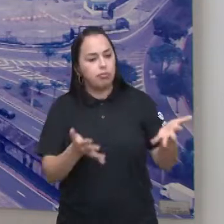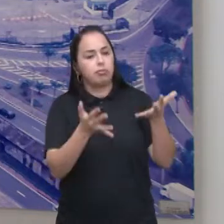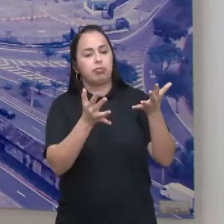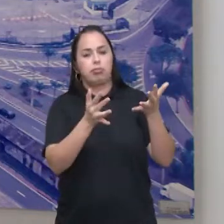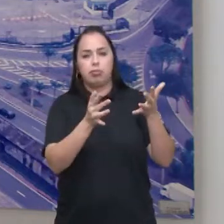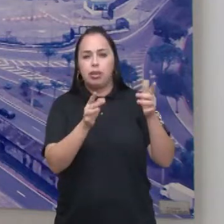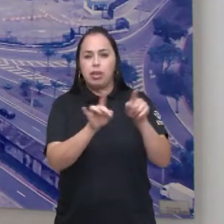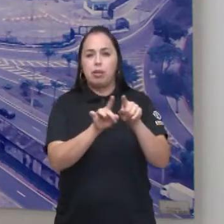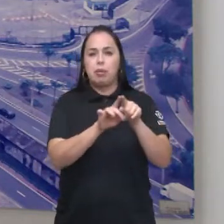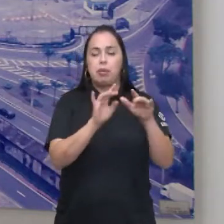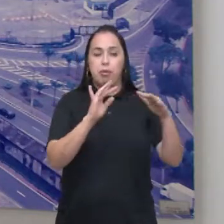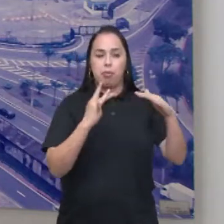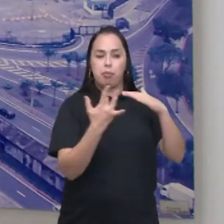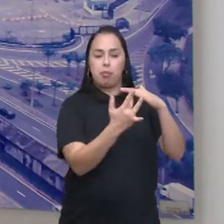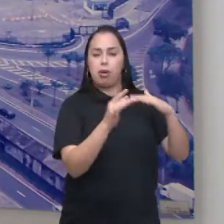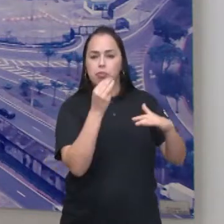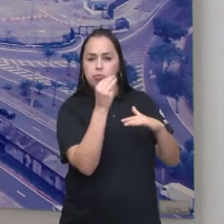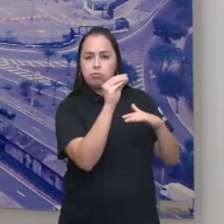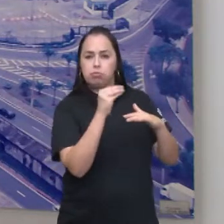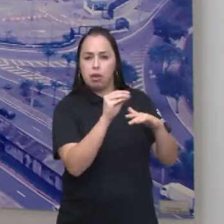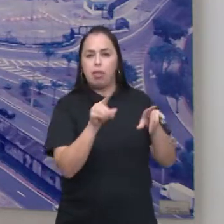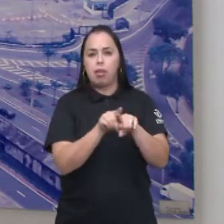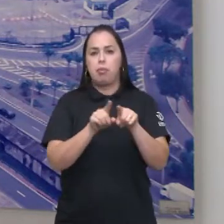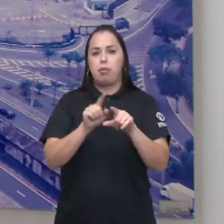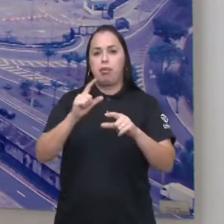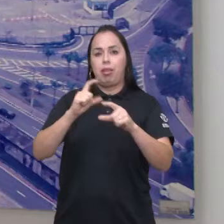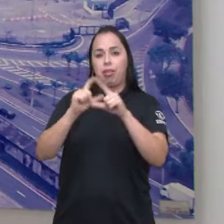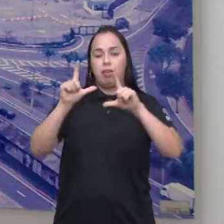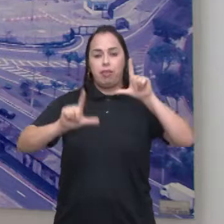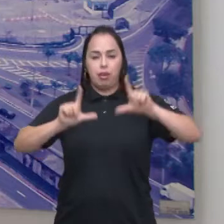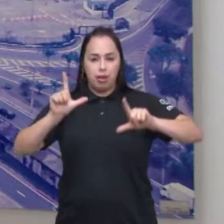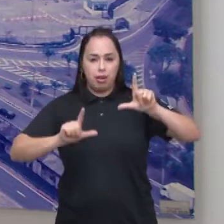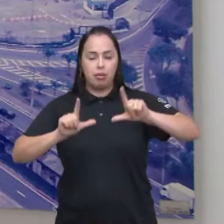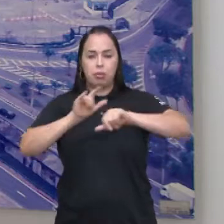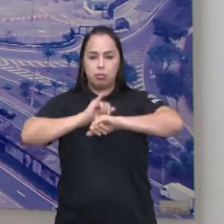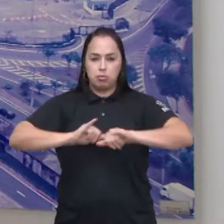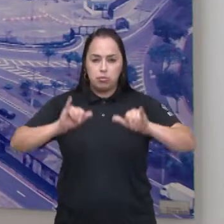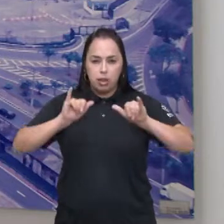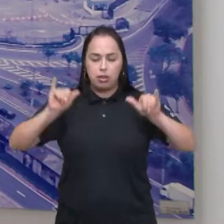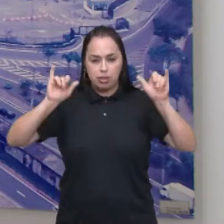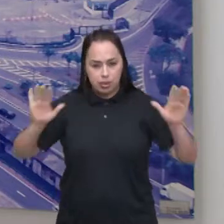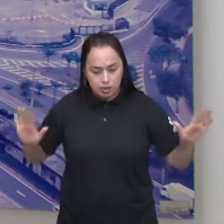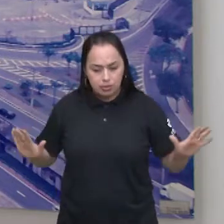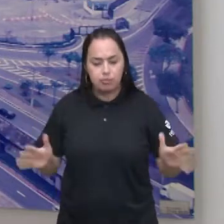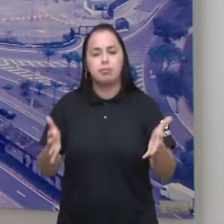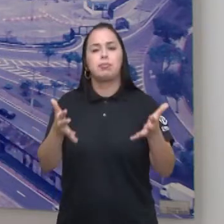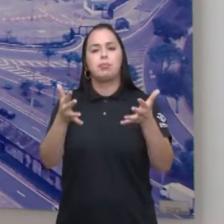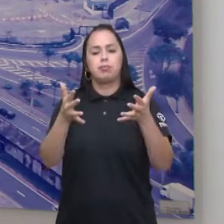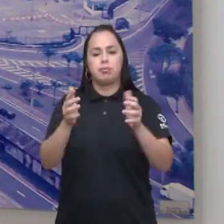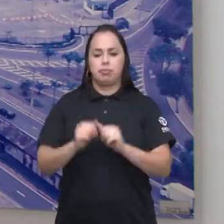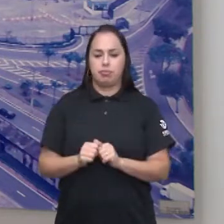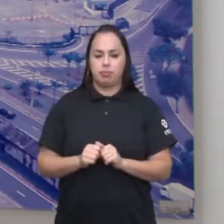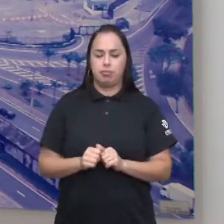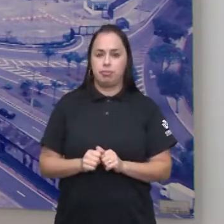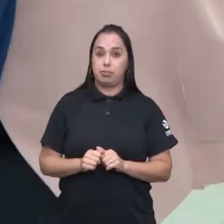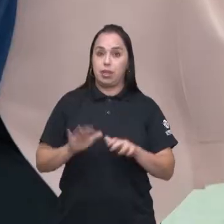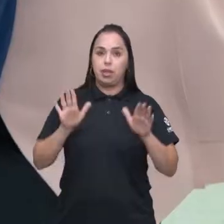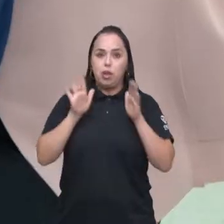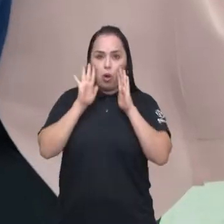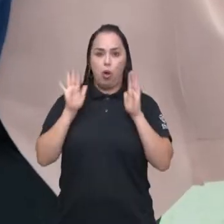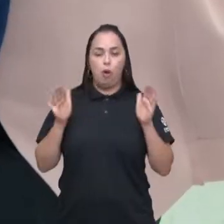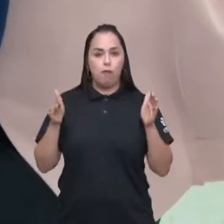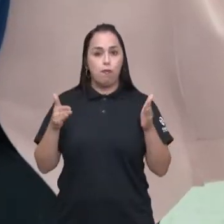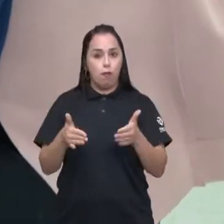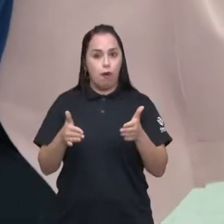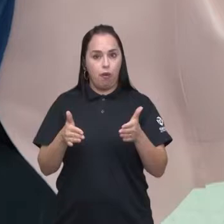campanhas pela Rede Social pela televisão pela nossa TV câmera para levar essa mensagem de estimular a vacinação